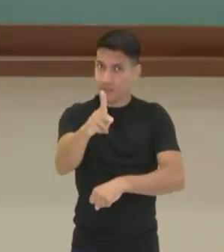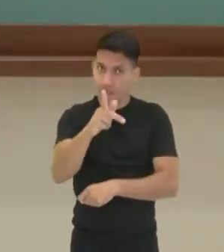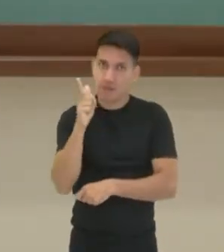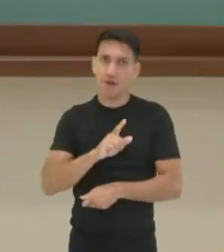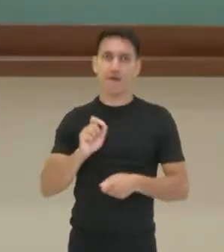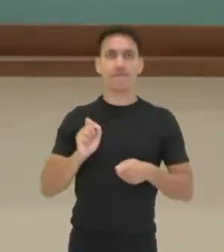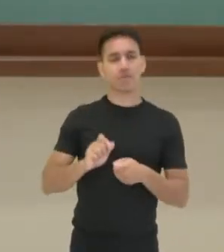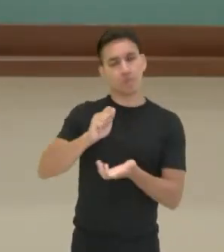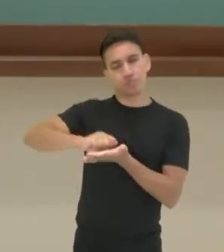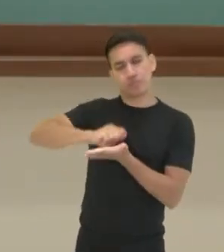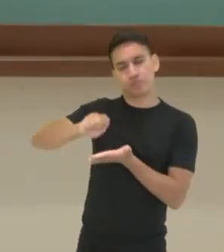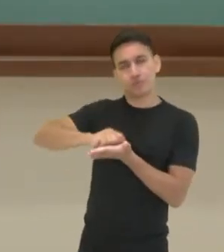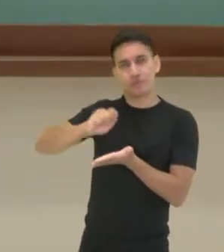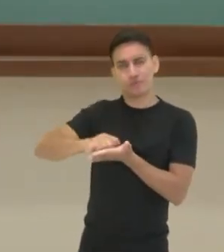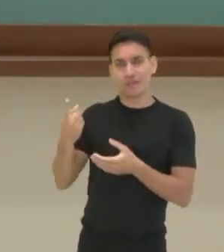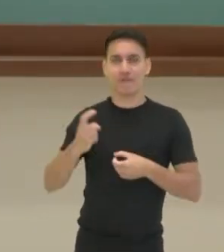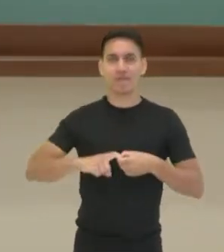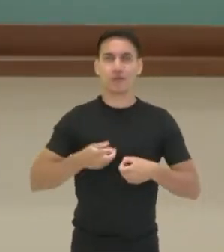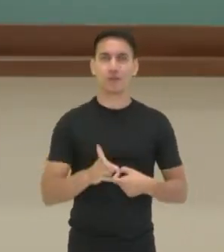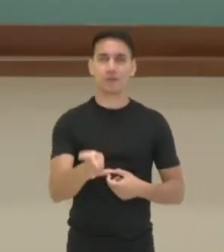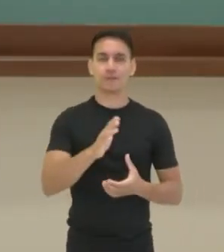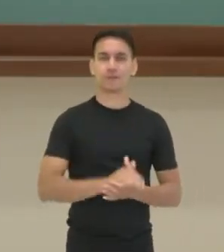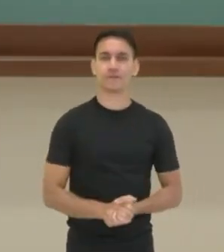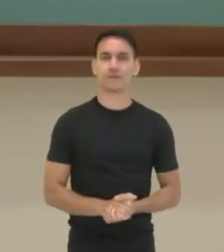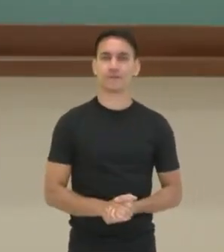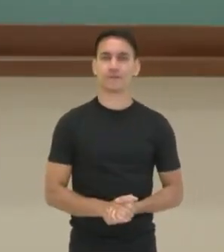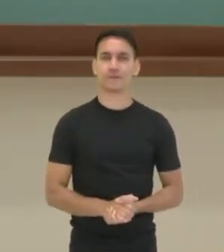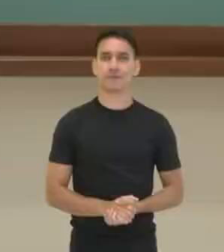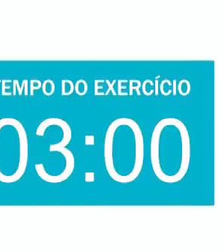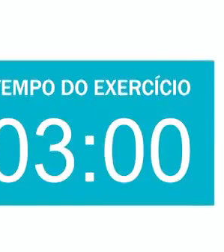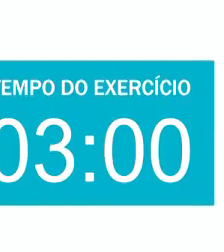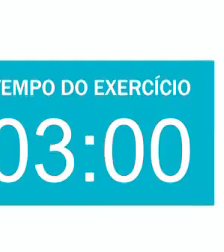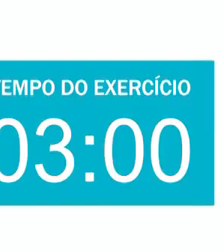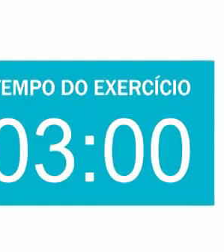vocês escreverem e já voltamos com mais aula Paraná.